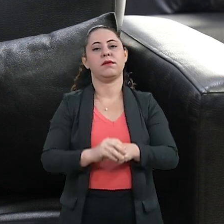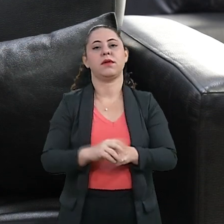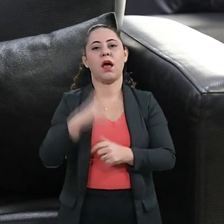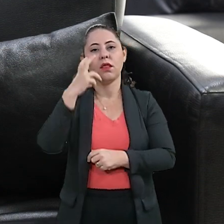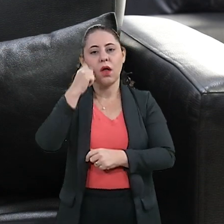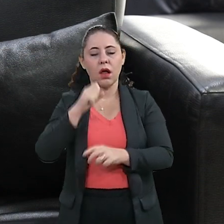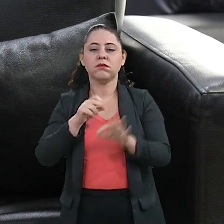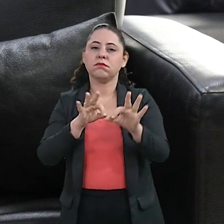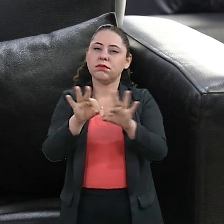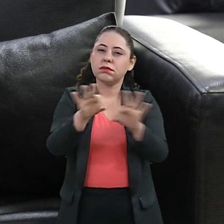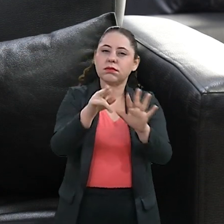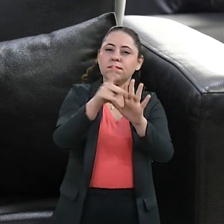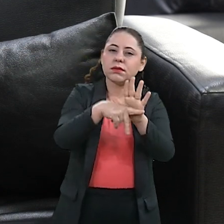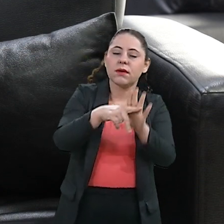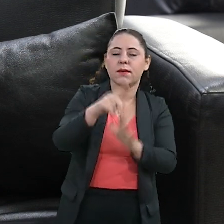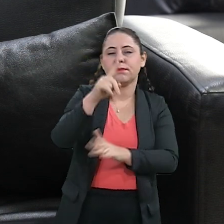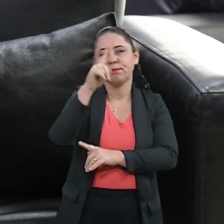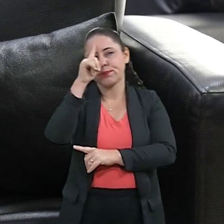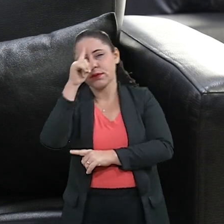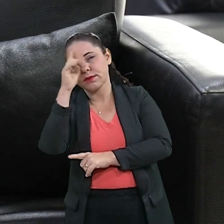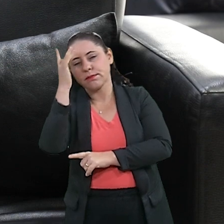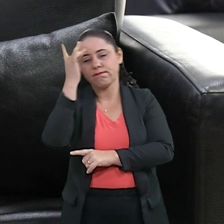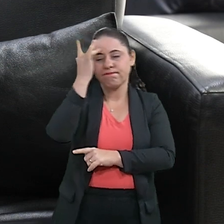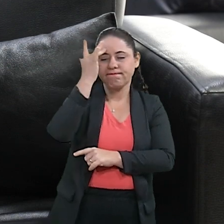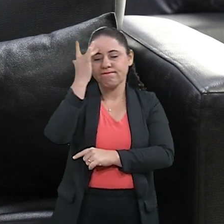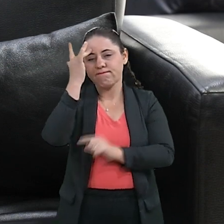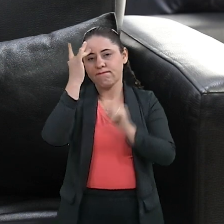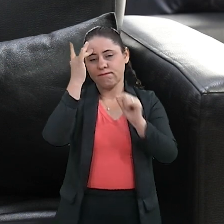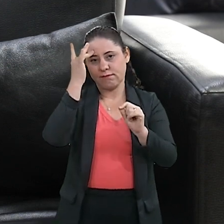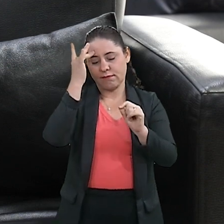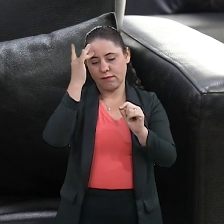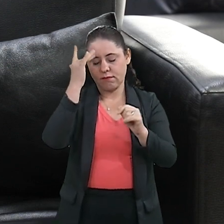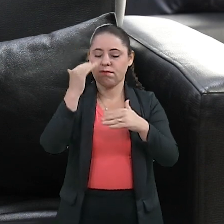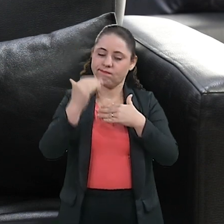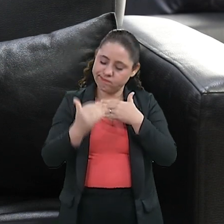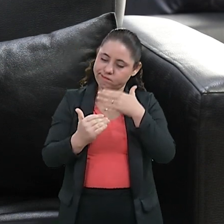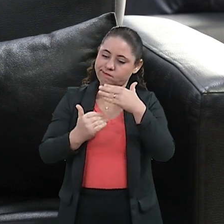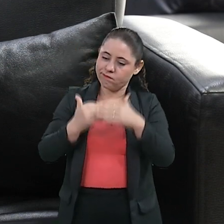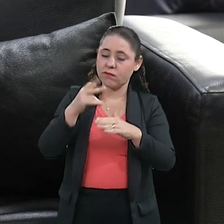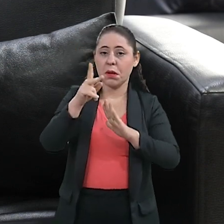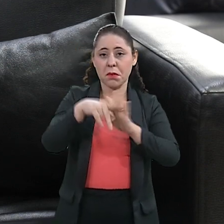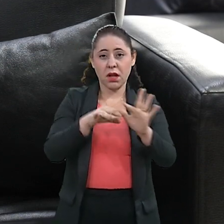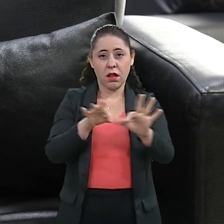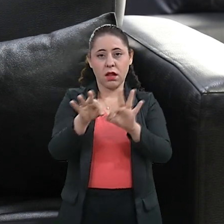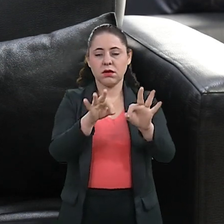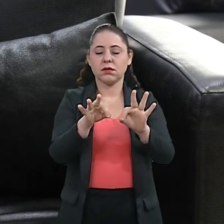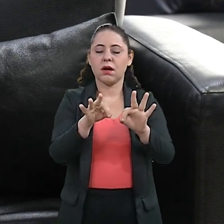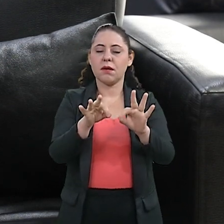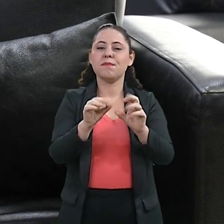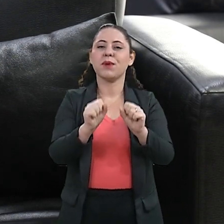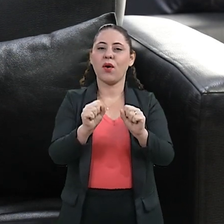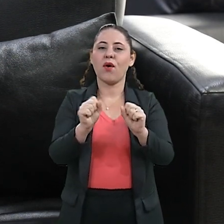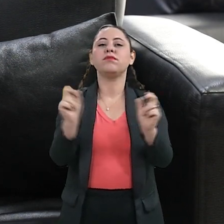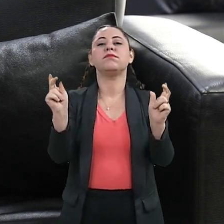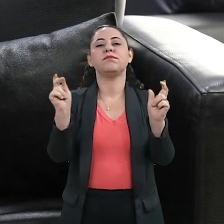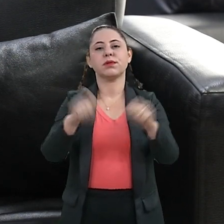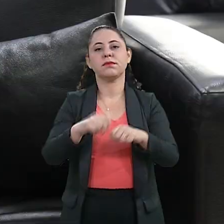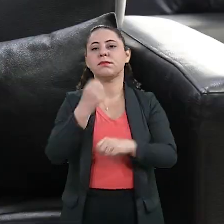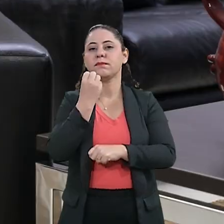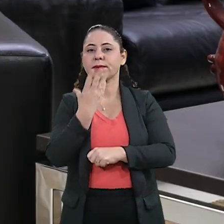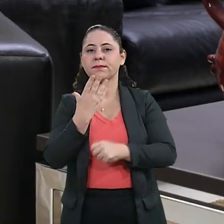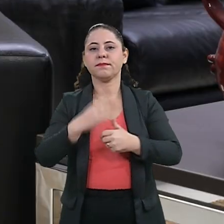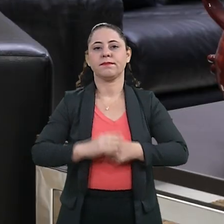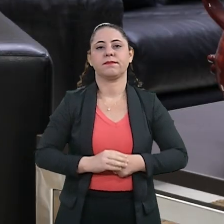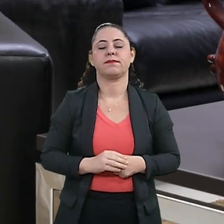a adoção planejada, pensada, passo a passo, ela tem tudo para ser